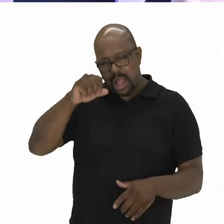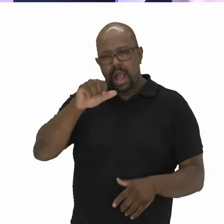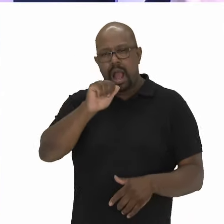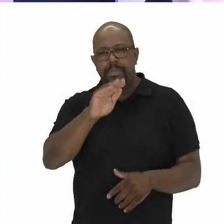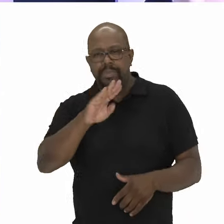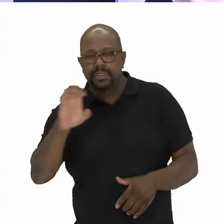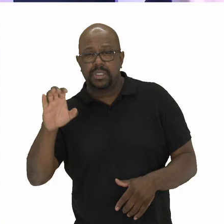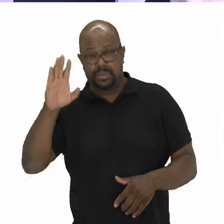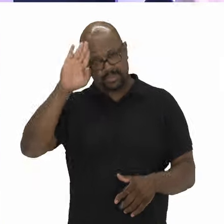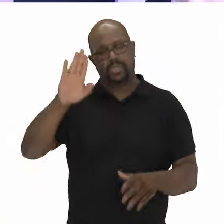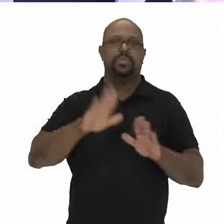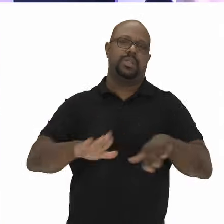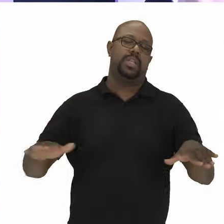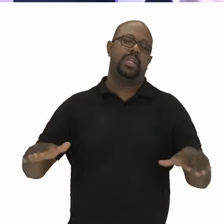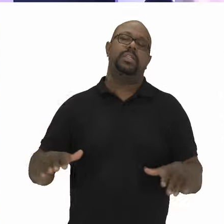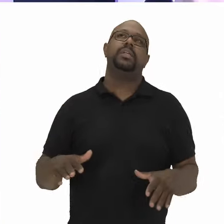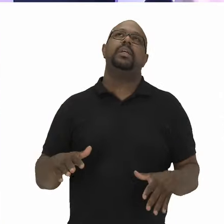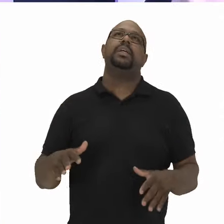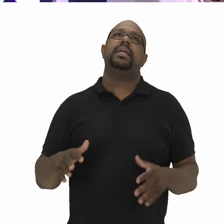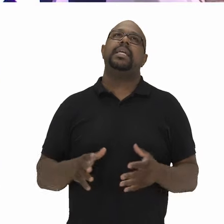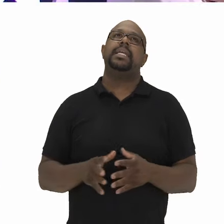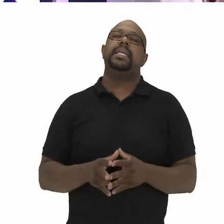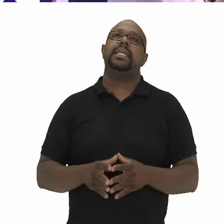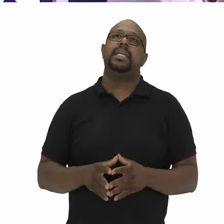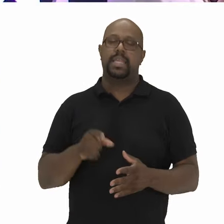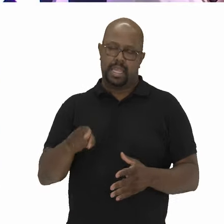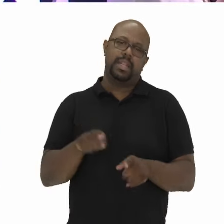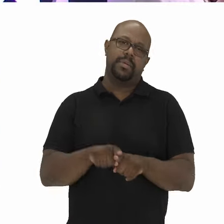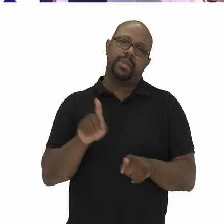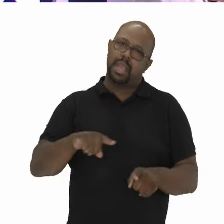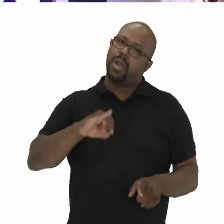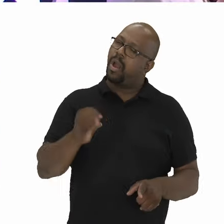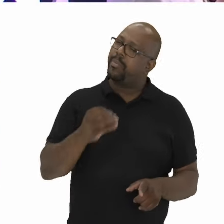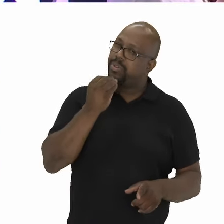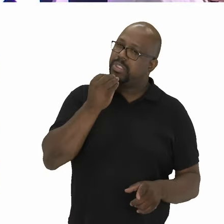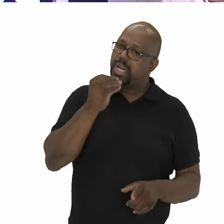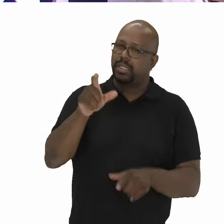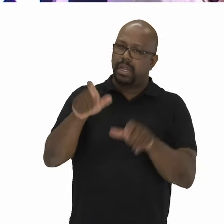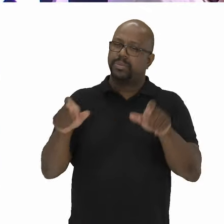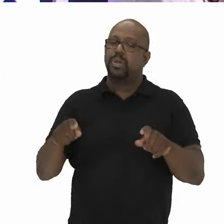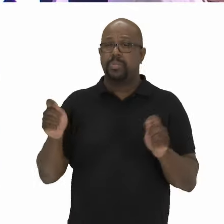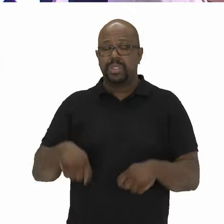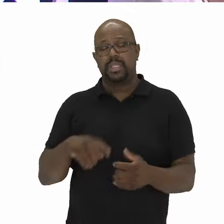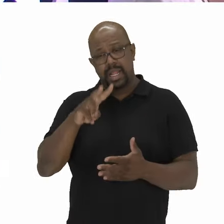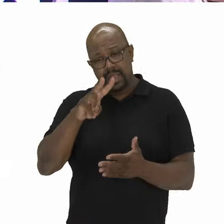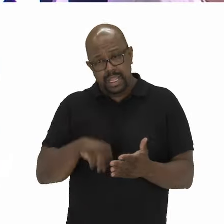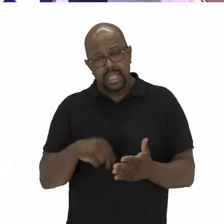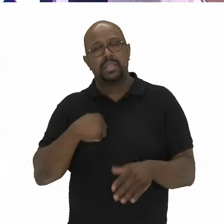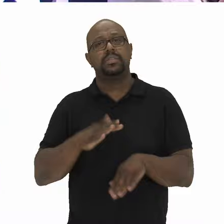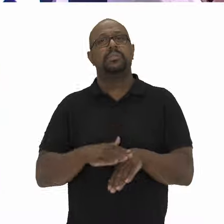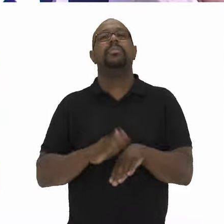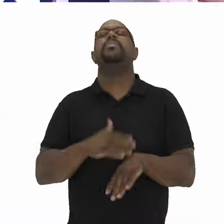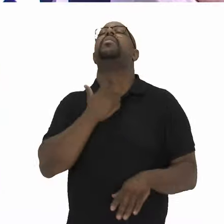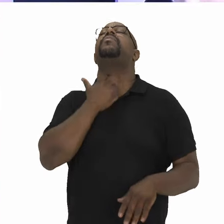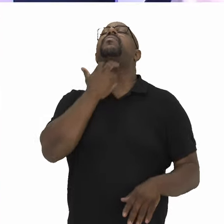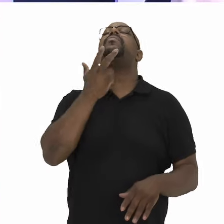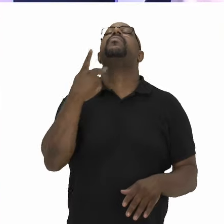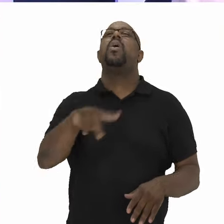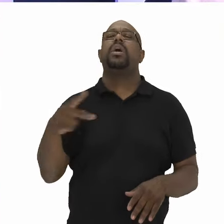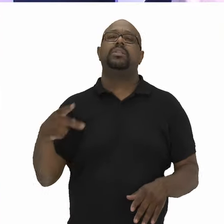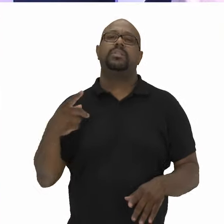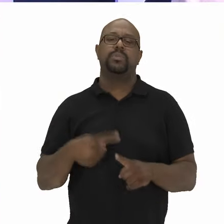alfabetizando para sobretudo paraas crianças entendeu E ele também é uma oportunidade da pessoa poder ler com a sua própria